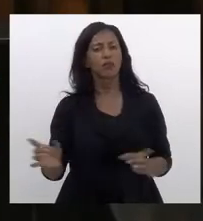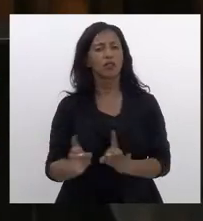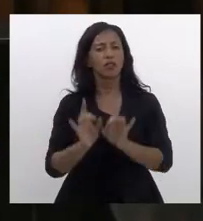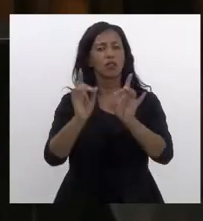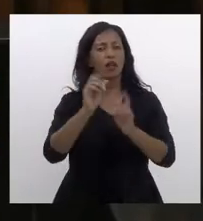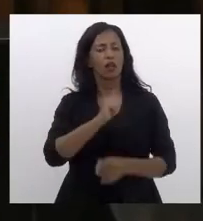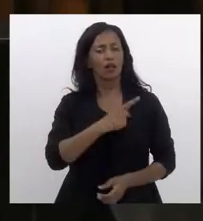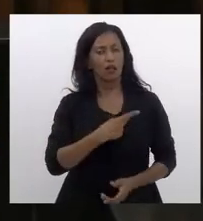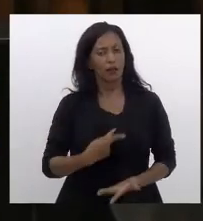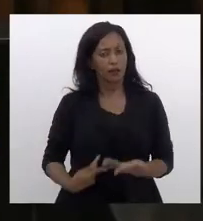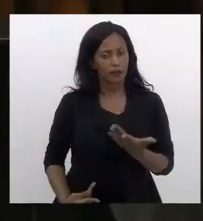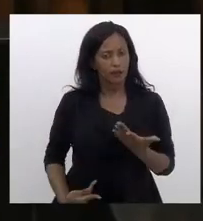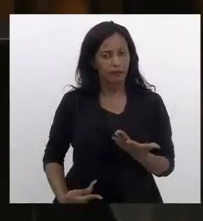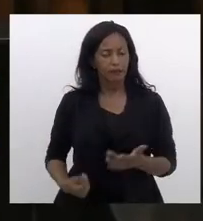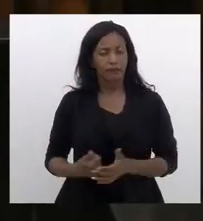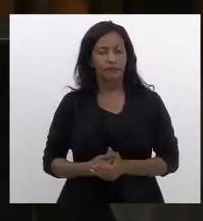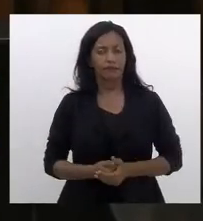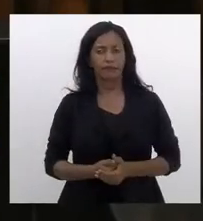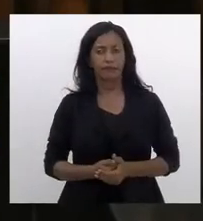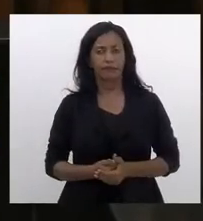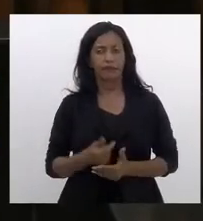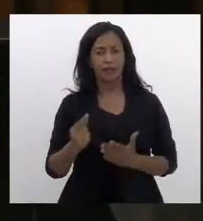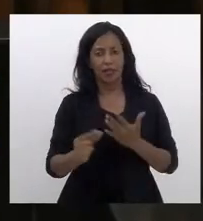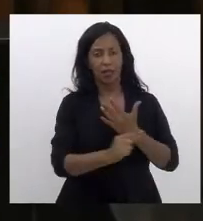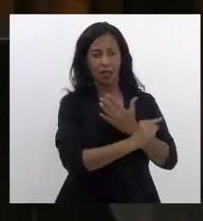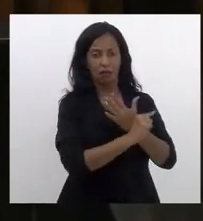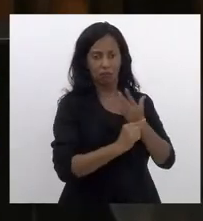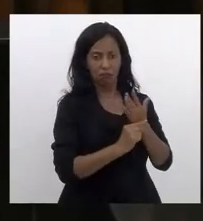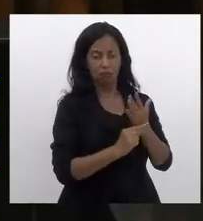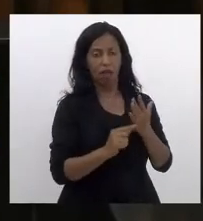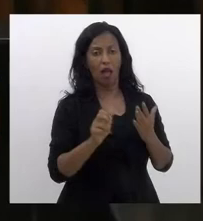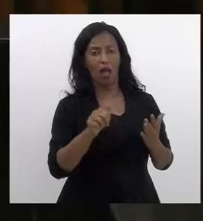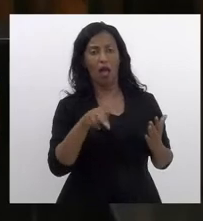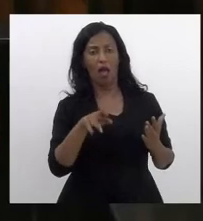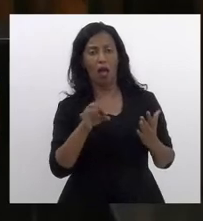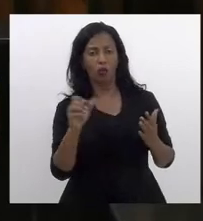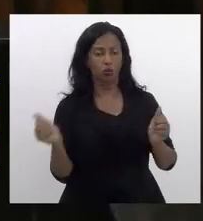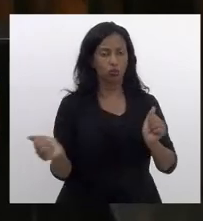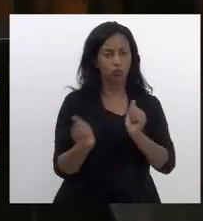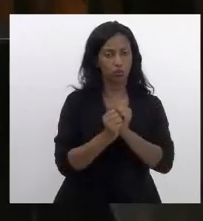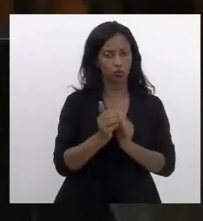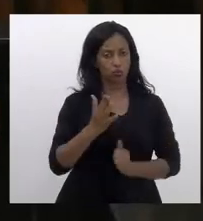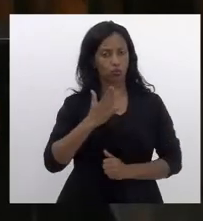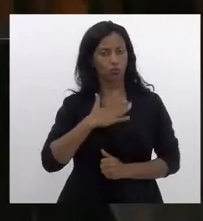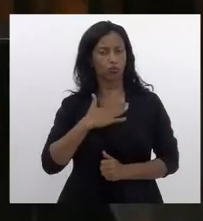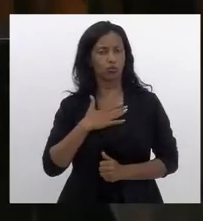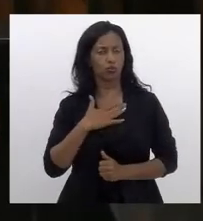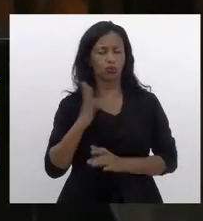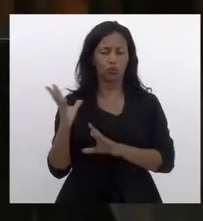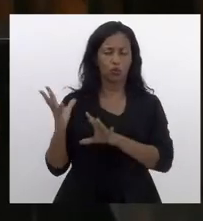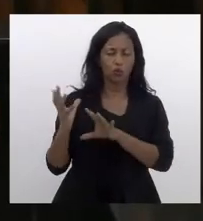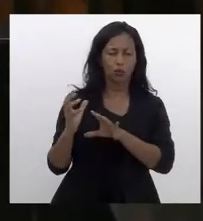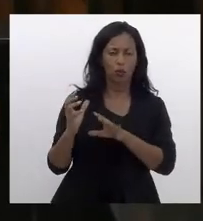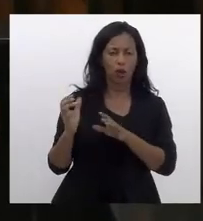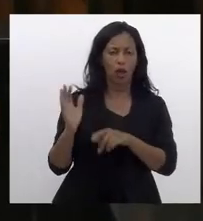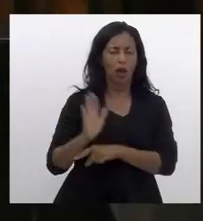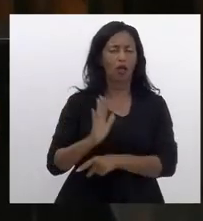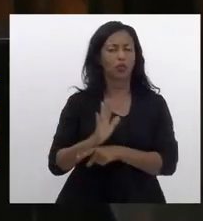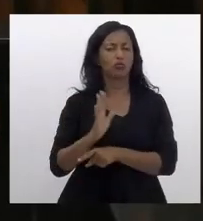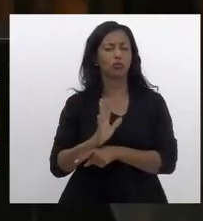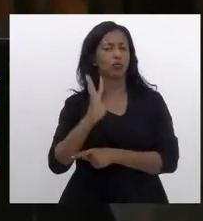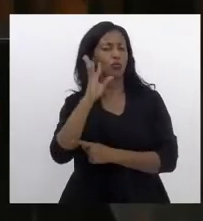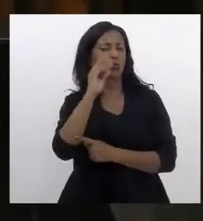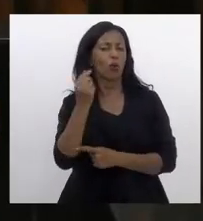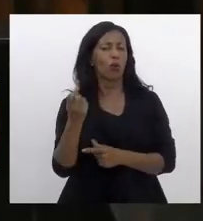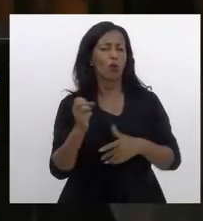deputado André Ciliano, que é coautor desse projeto comigo, que ajudou a fechar aquele acordo no processo de aprovação